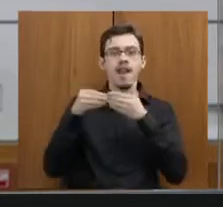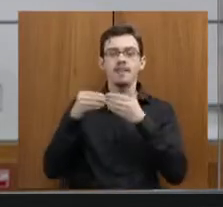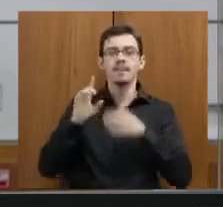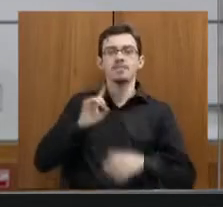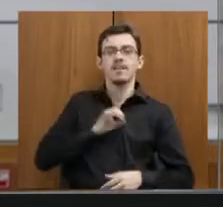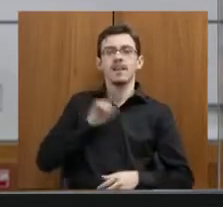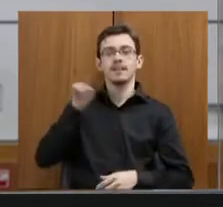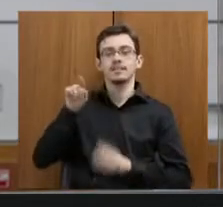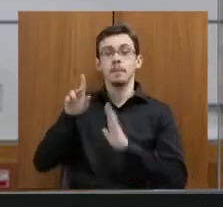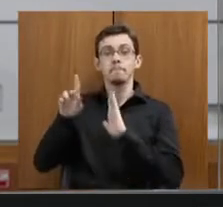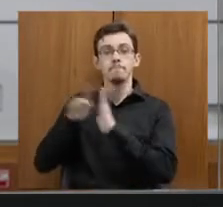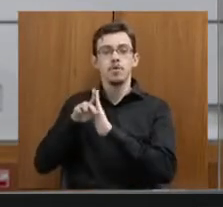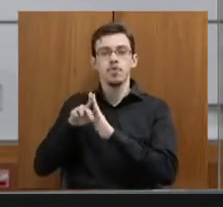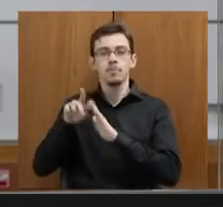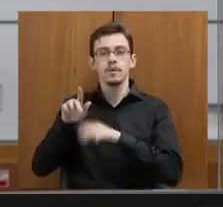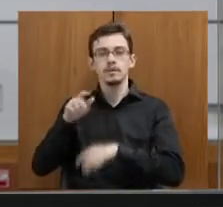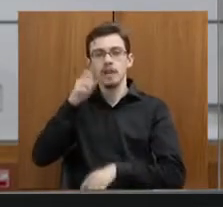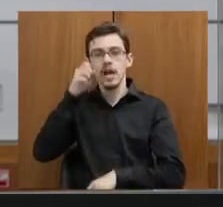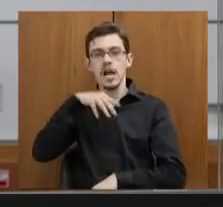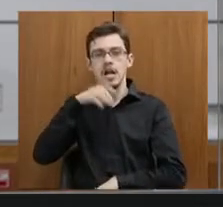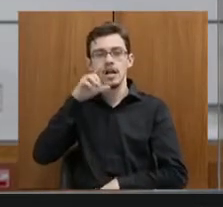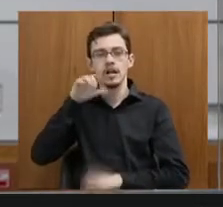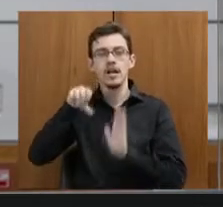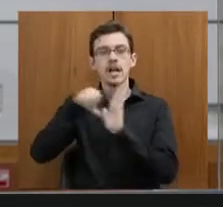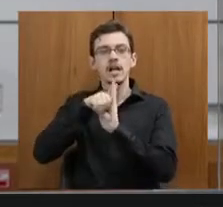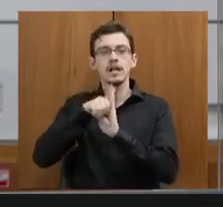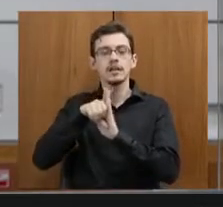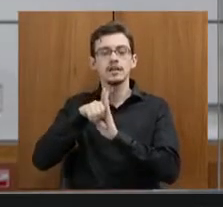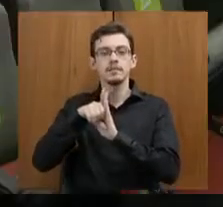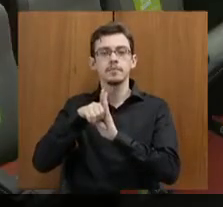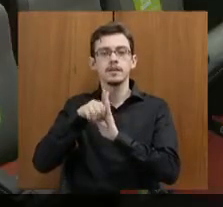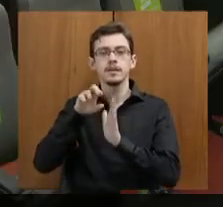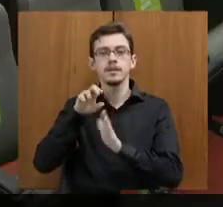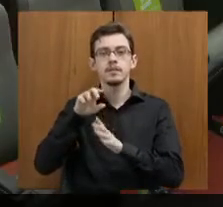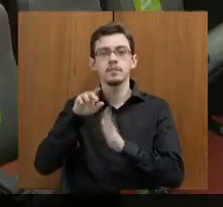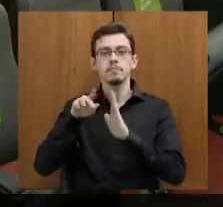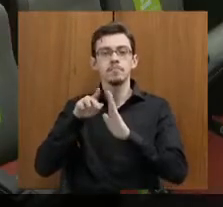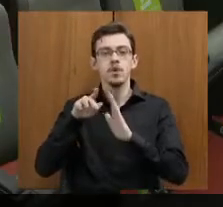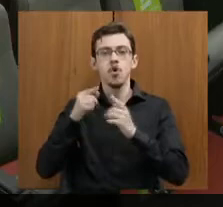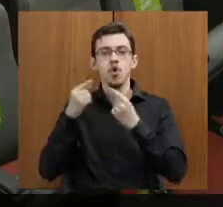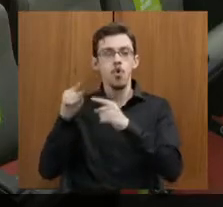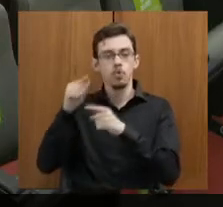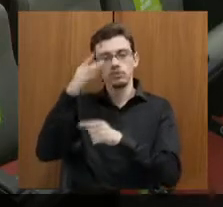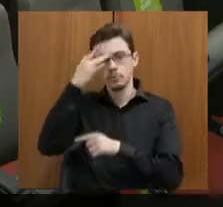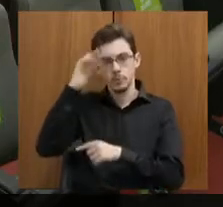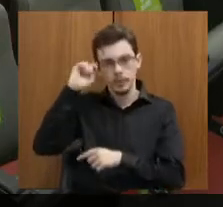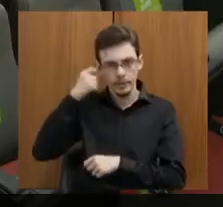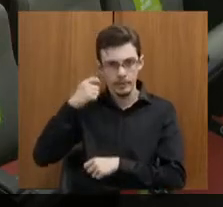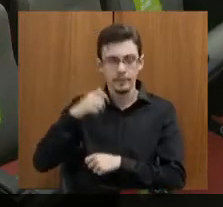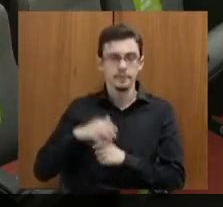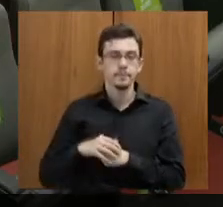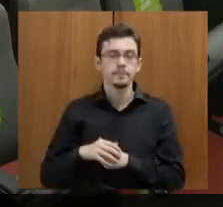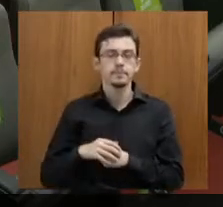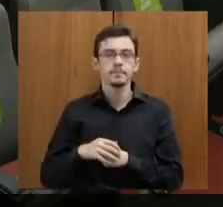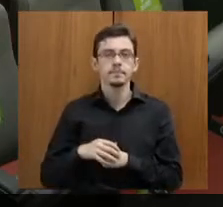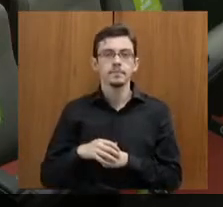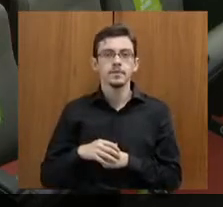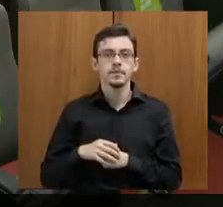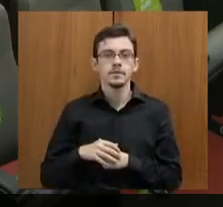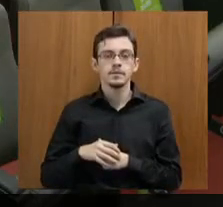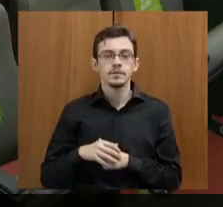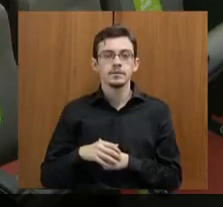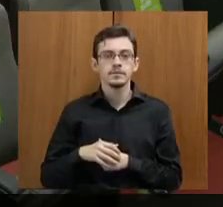especializada em crimes e faciais não é a bom E então é esse o caminho gente então